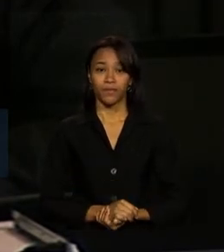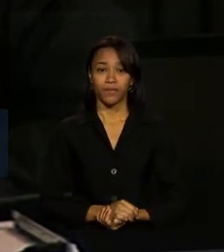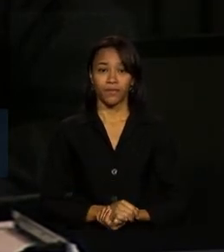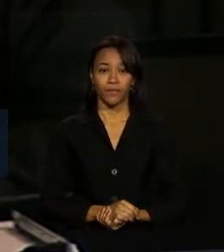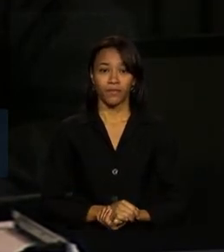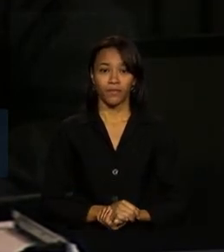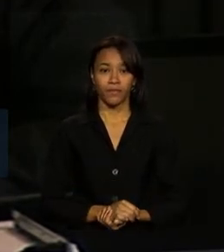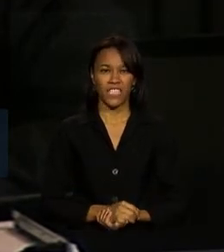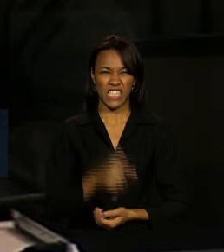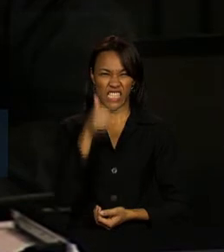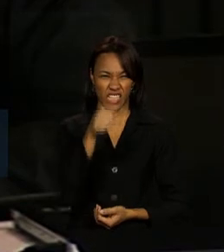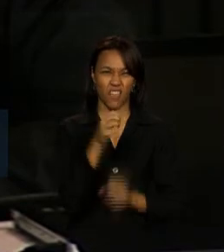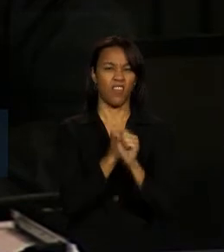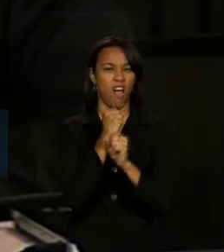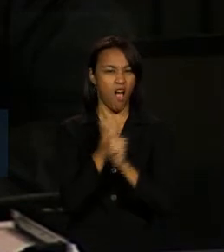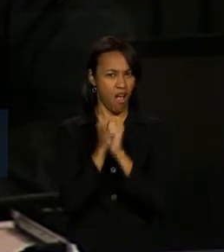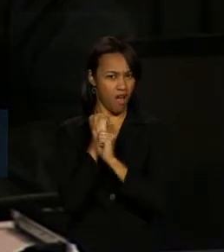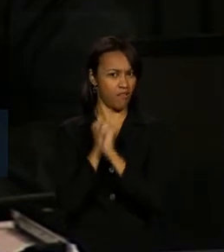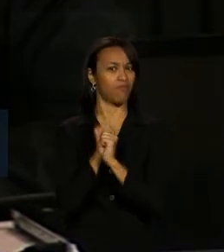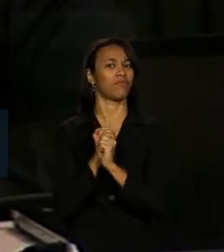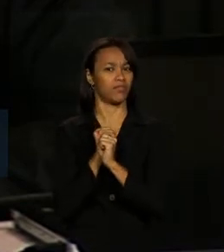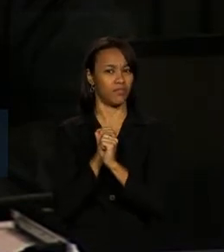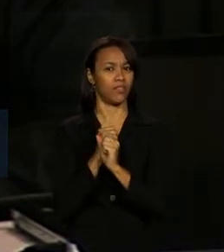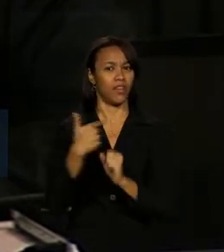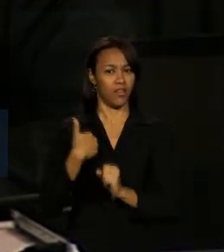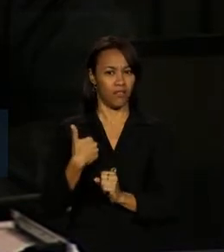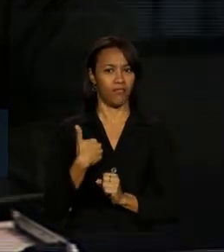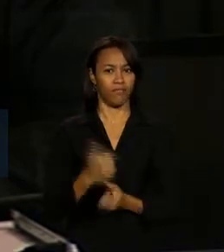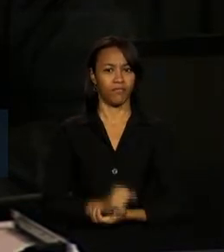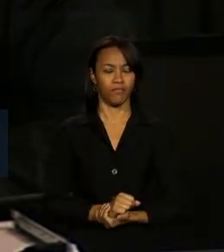17 anos atrás, eu estive na UNESCO.